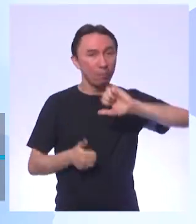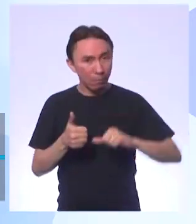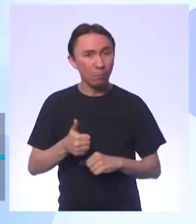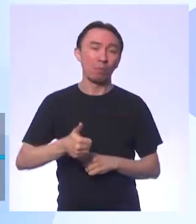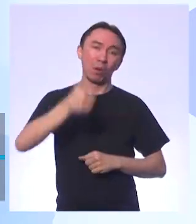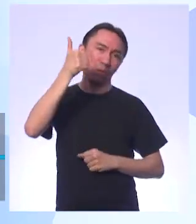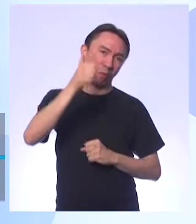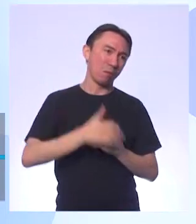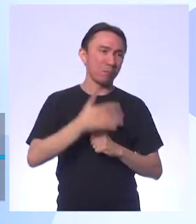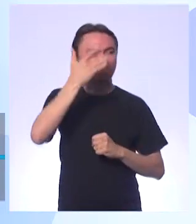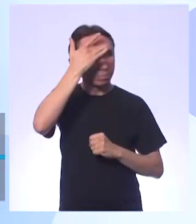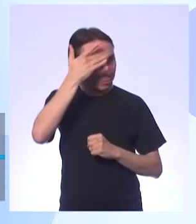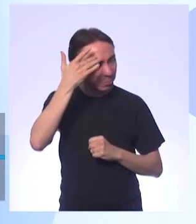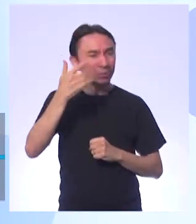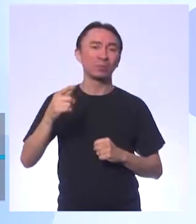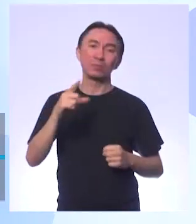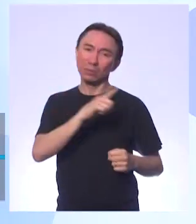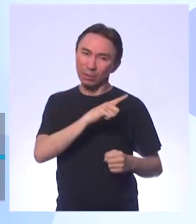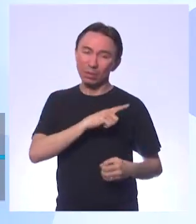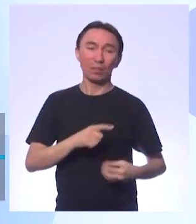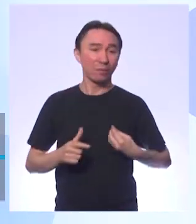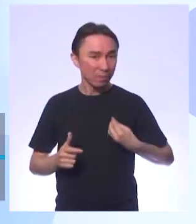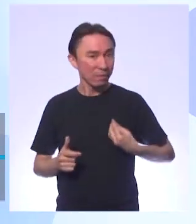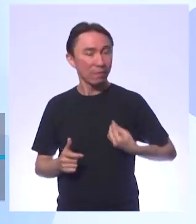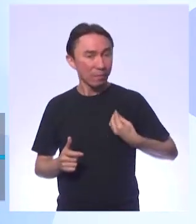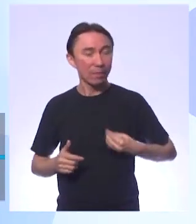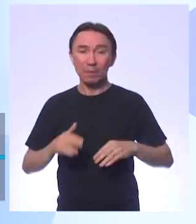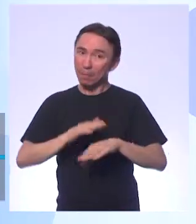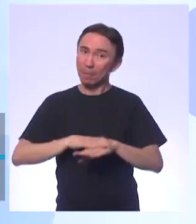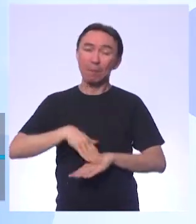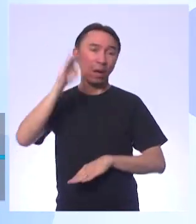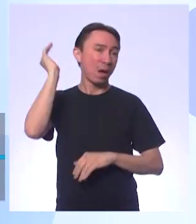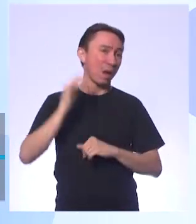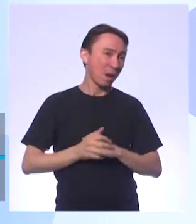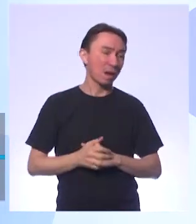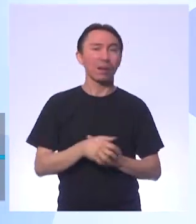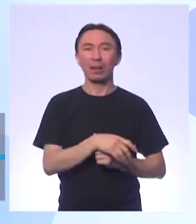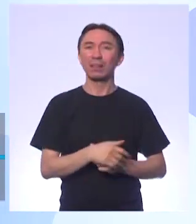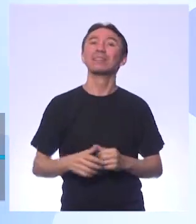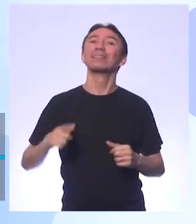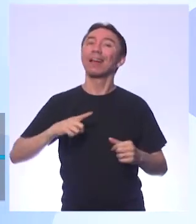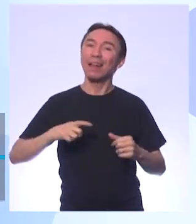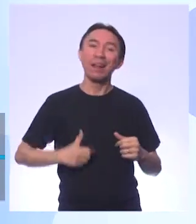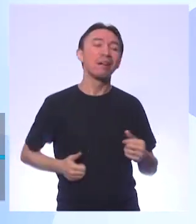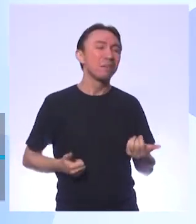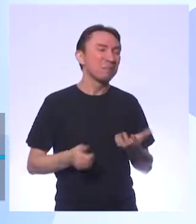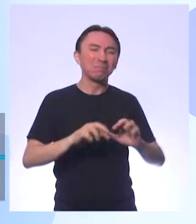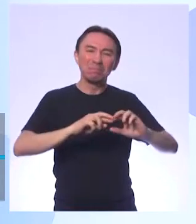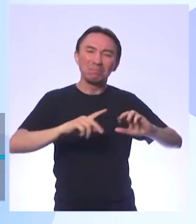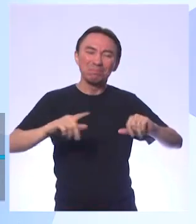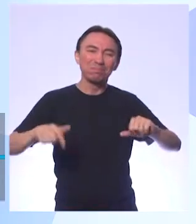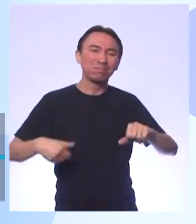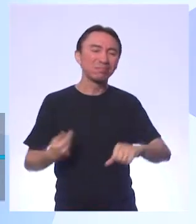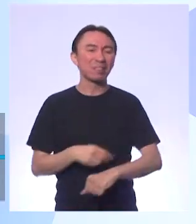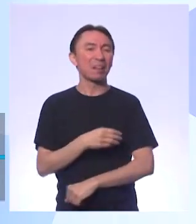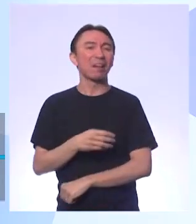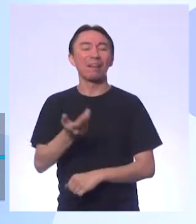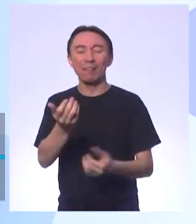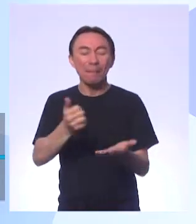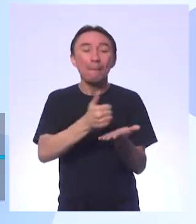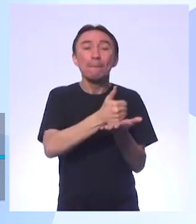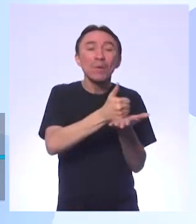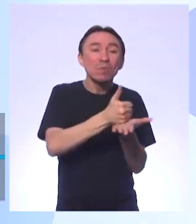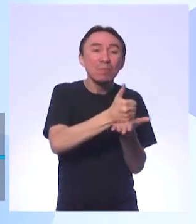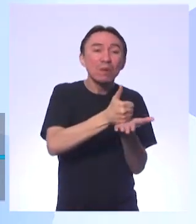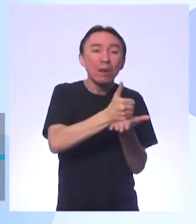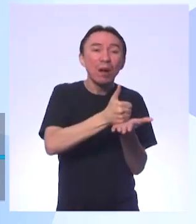da Revolução Industrial, porque também nós temos aí uma melhora na indústria farmacêutica. Sim, existe também um lado que é